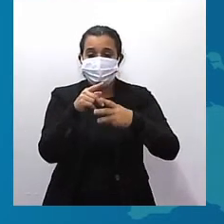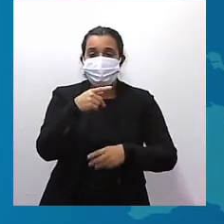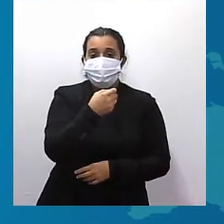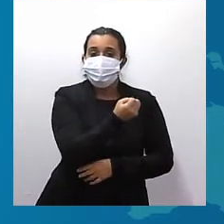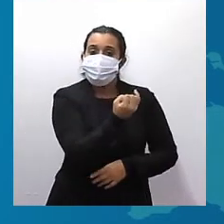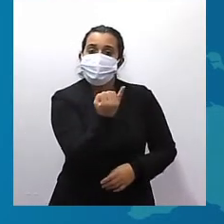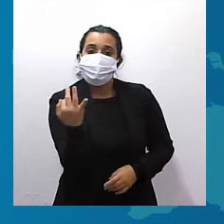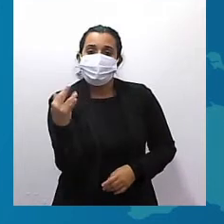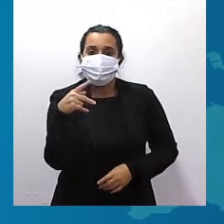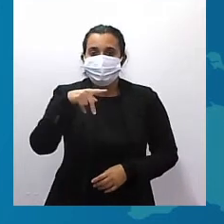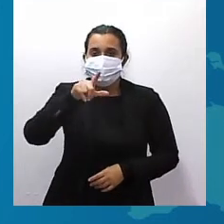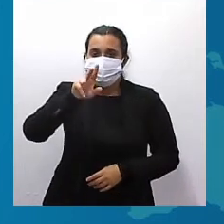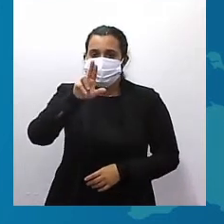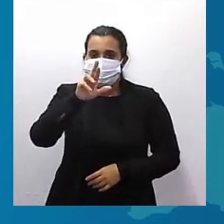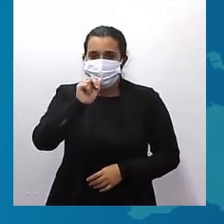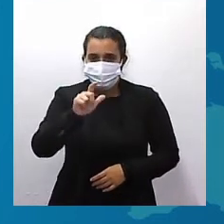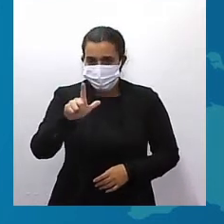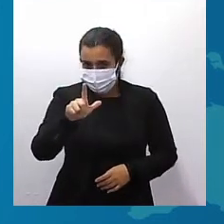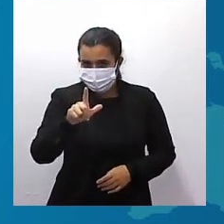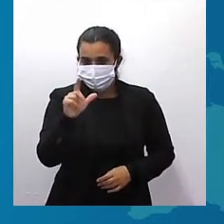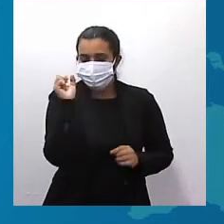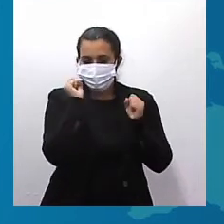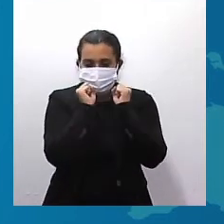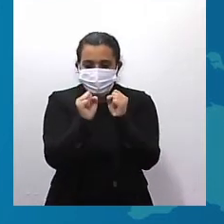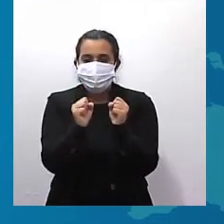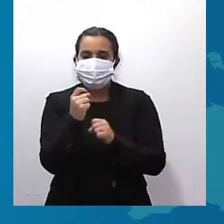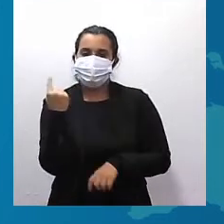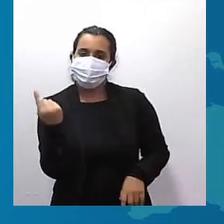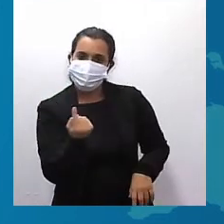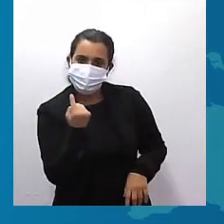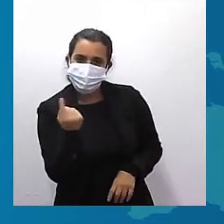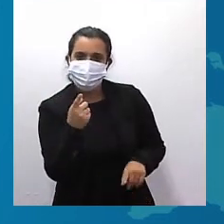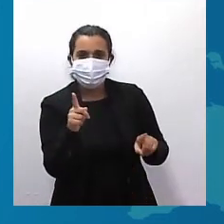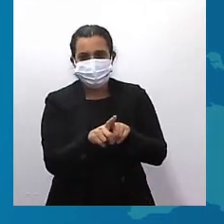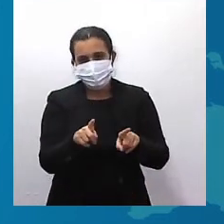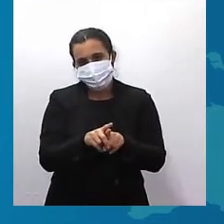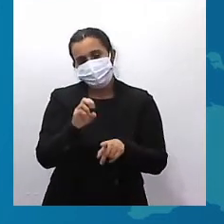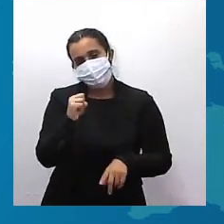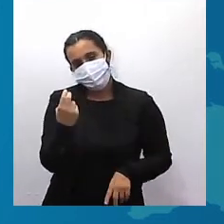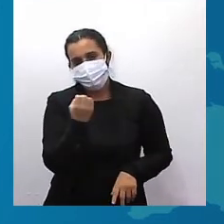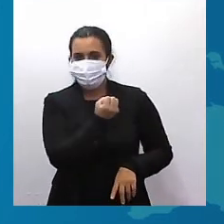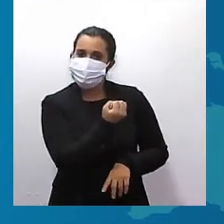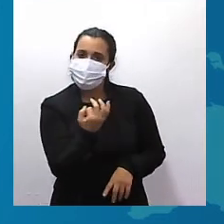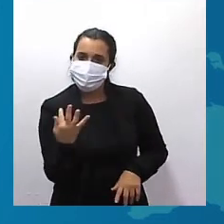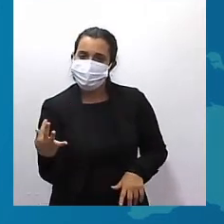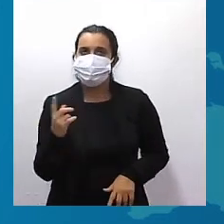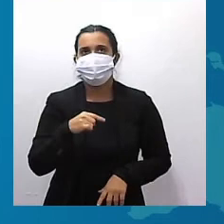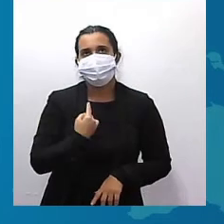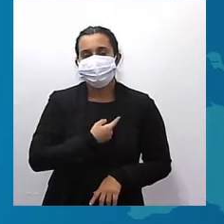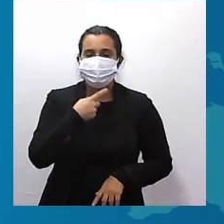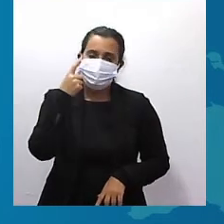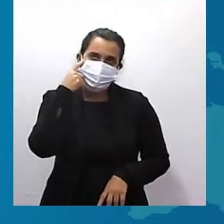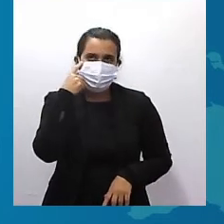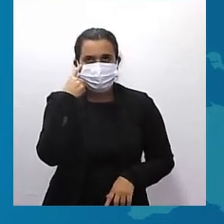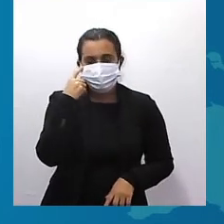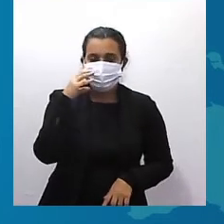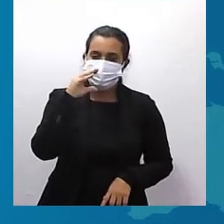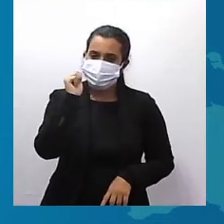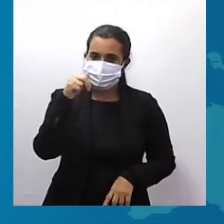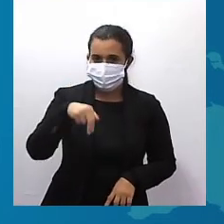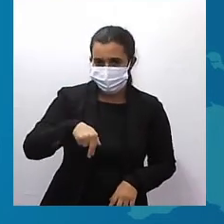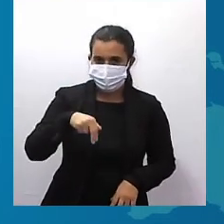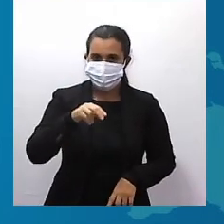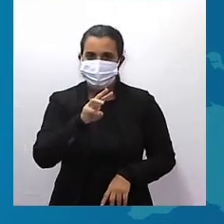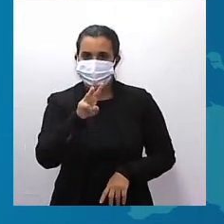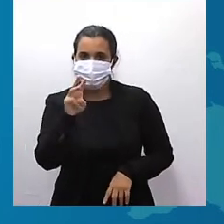marcando bem que o you aí, ele também pode ser singular ou plural, tá? Então a gente ficaria aí na pergunta, ó. Can we? Nós